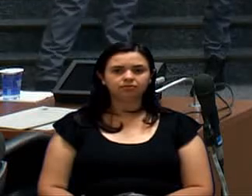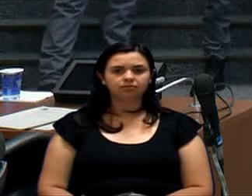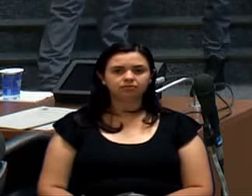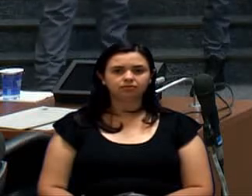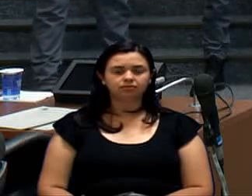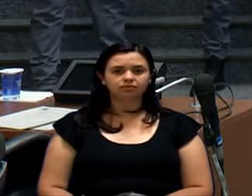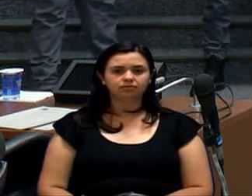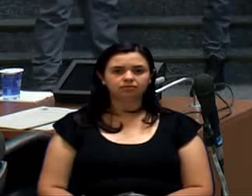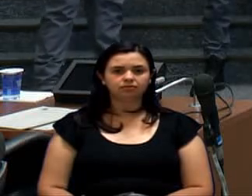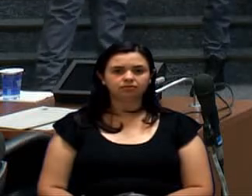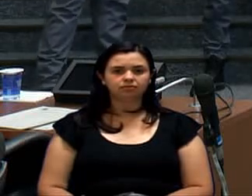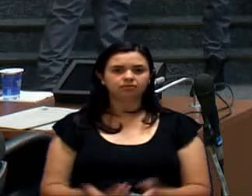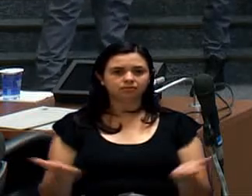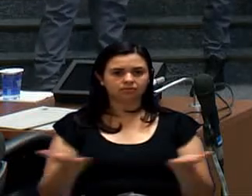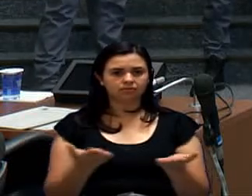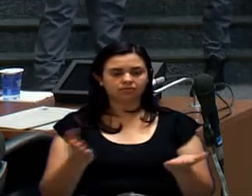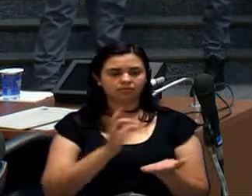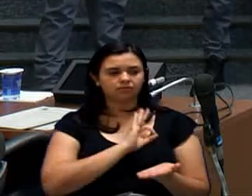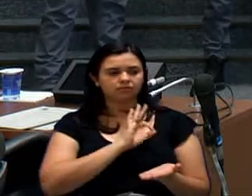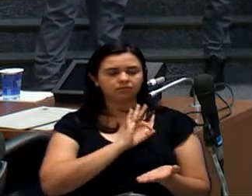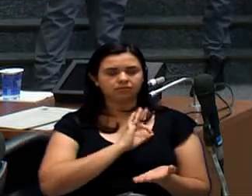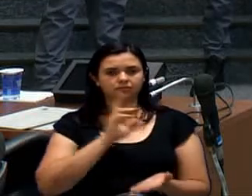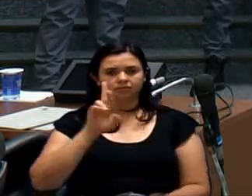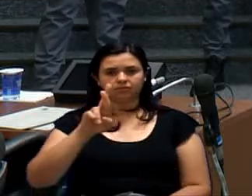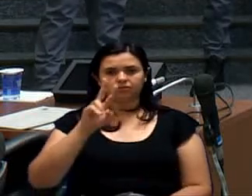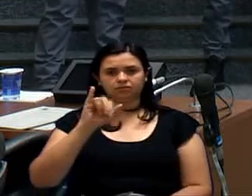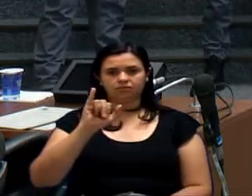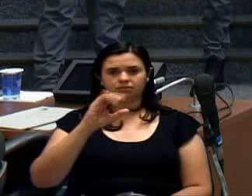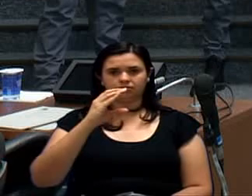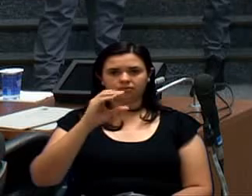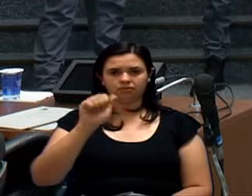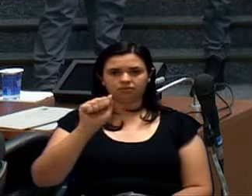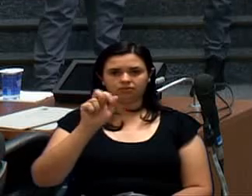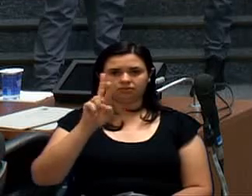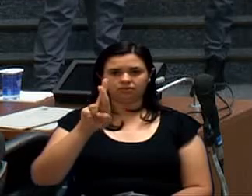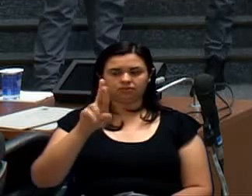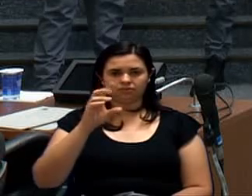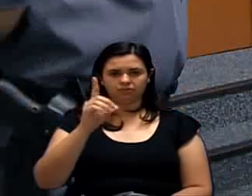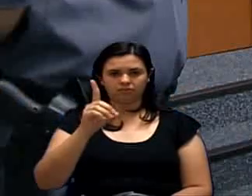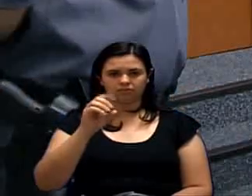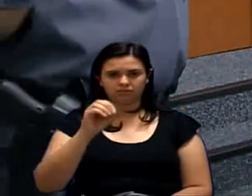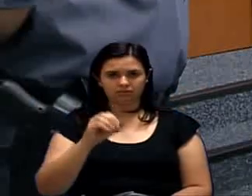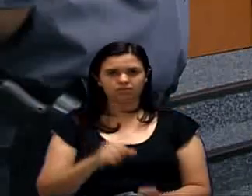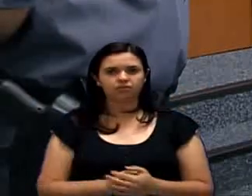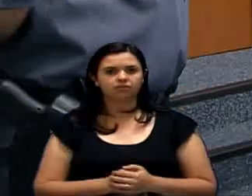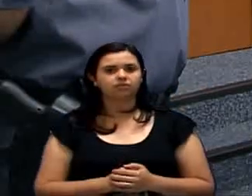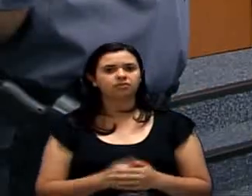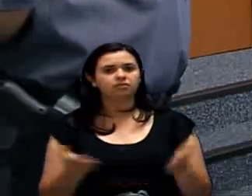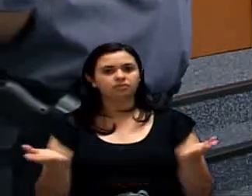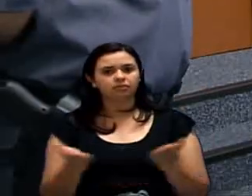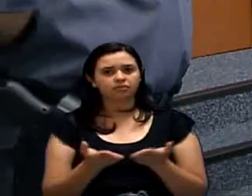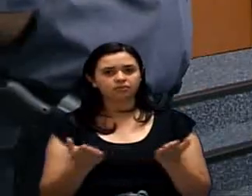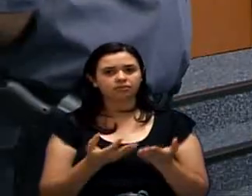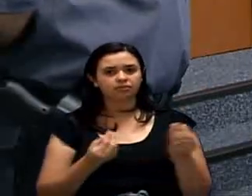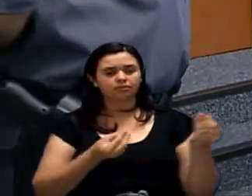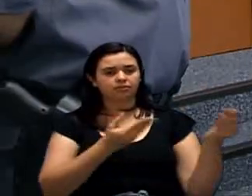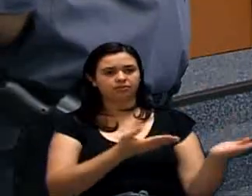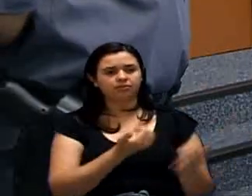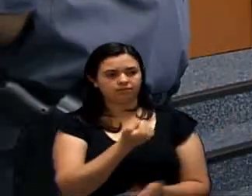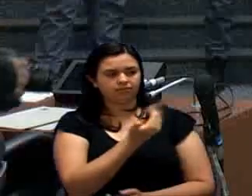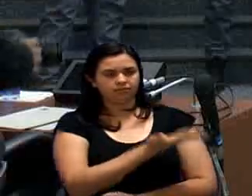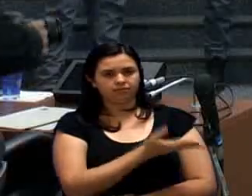Então, Cabo PM Ricardo Justo, que vem cá, por gentileza, entregando aqui do lado. Dini, vamos lá.